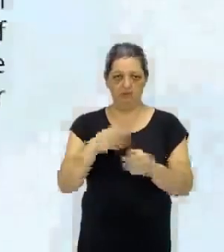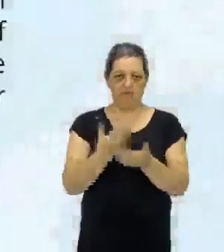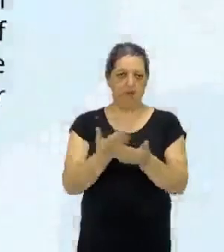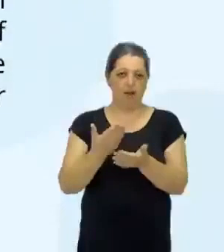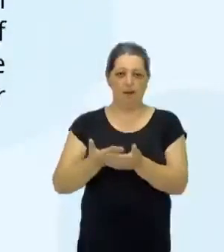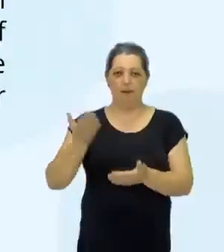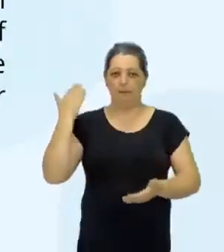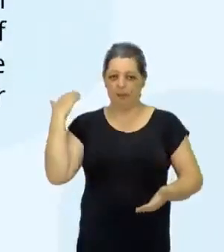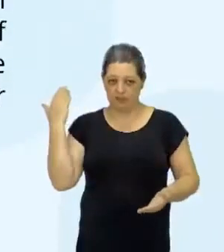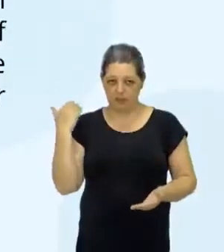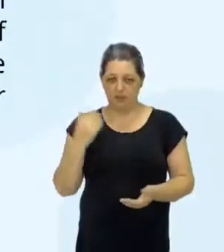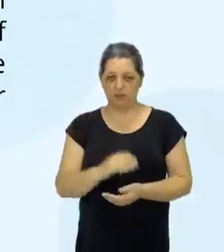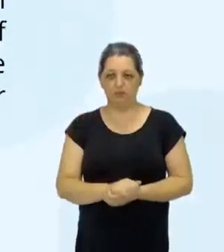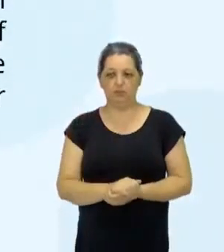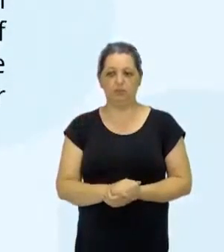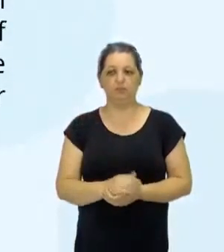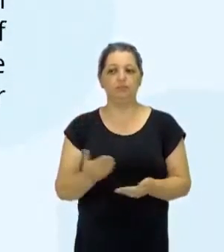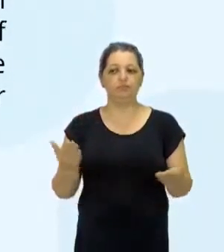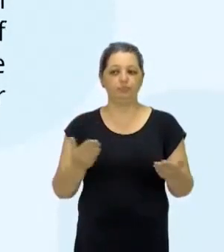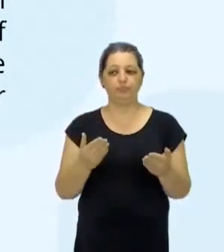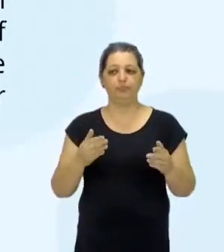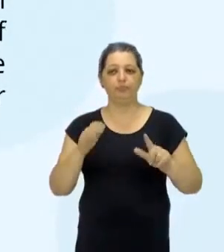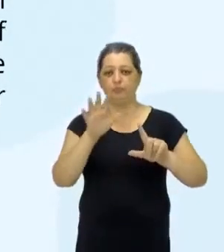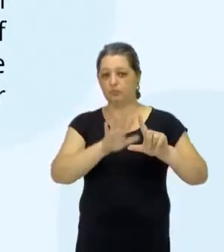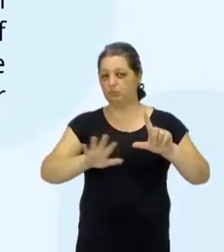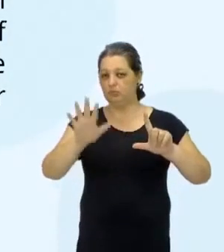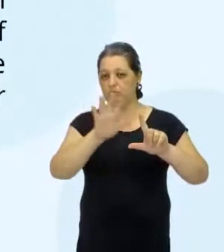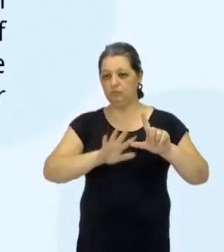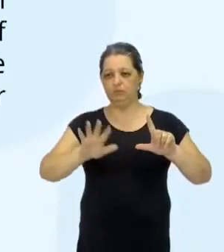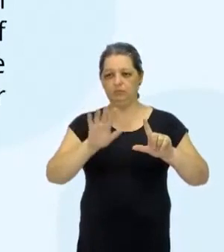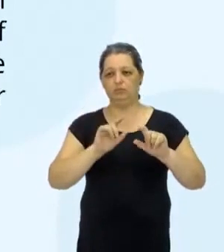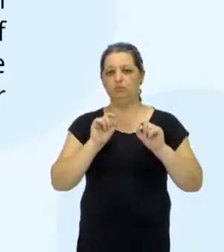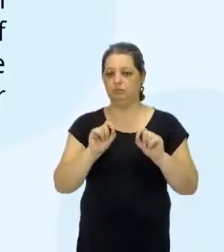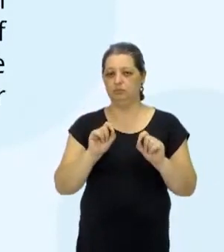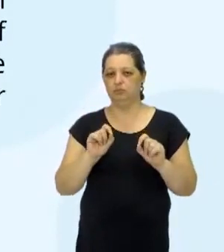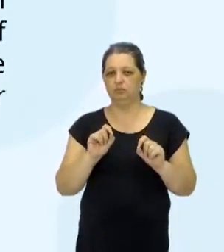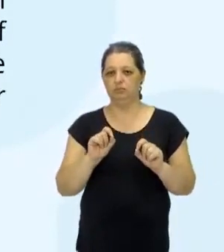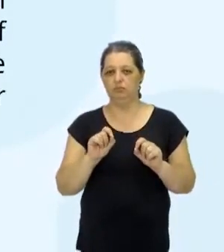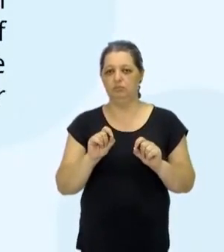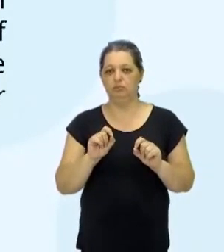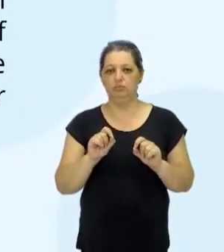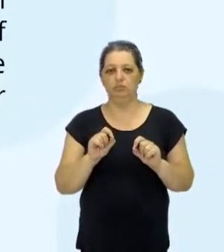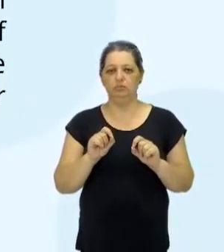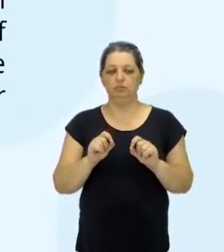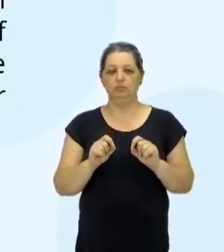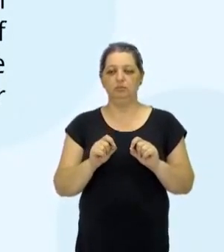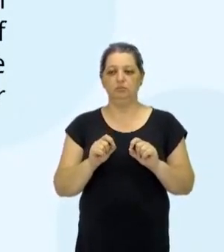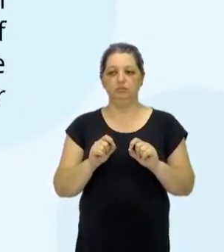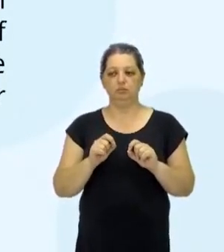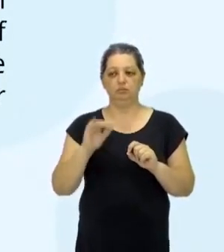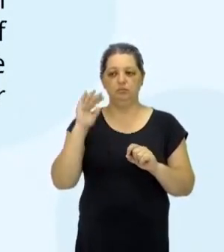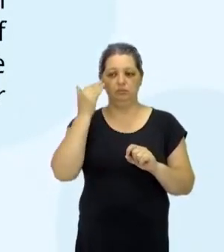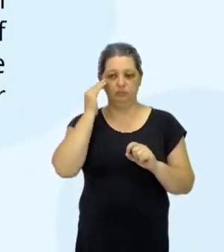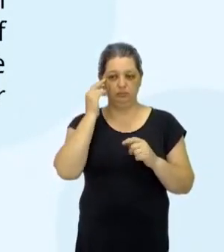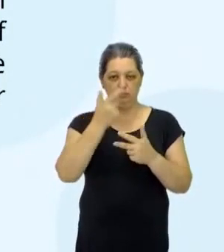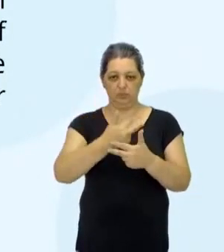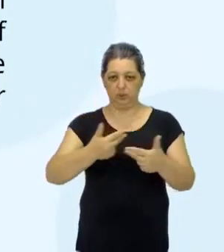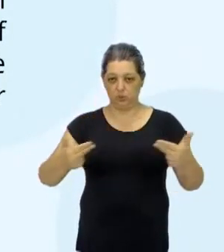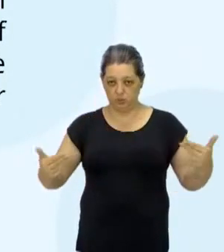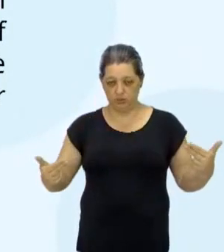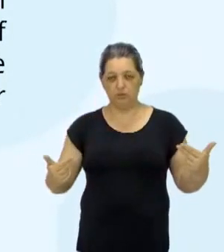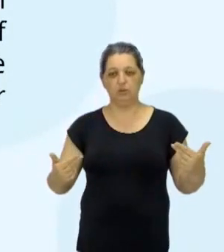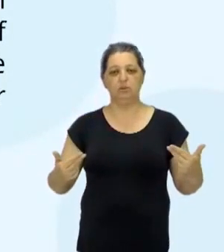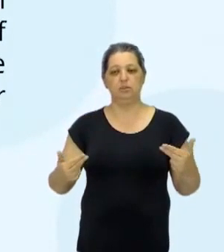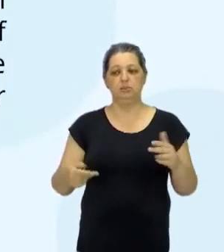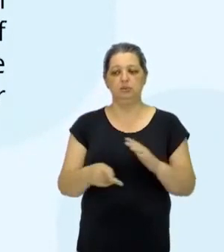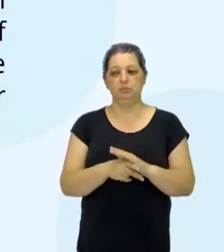aí, on the screen we have, in our previous classes, we watched different videos about discrimination from